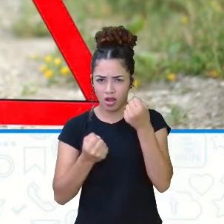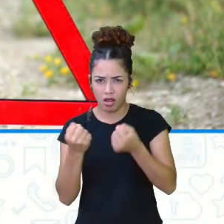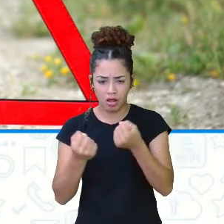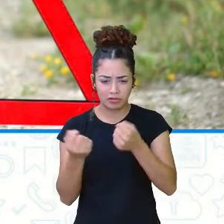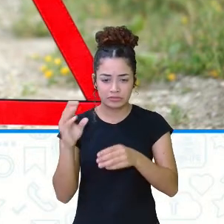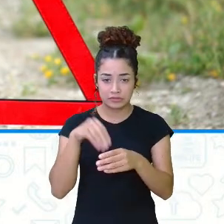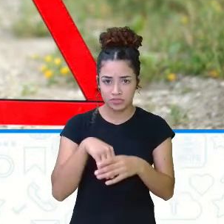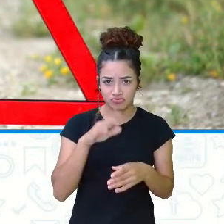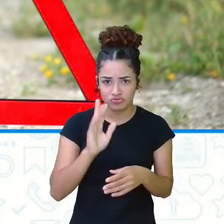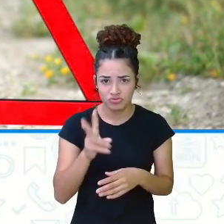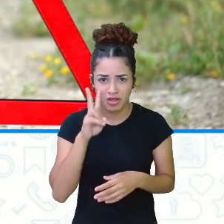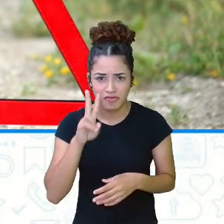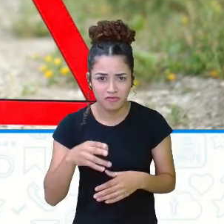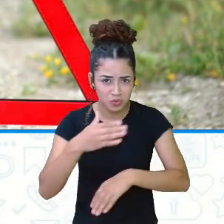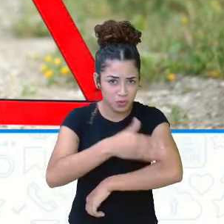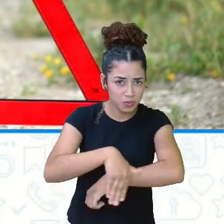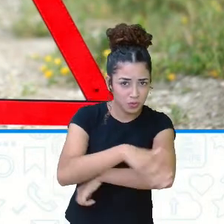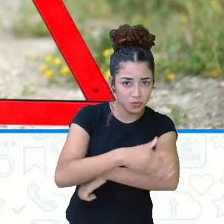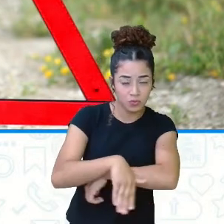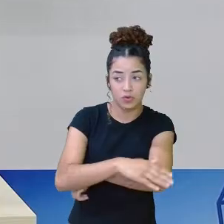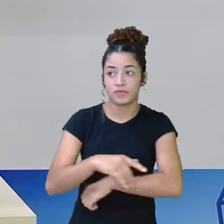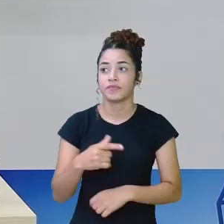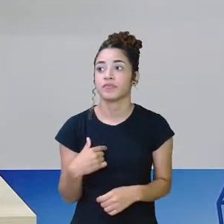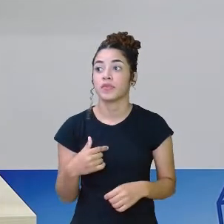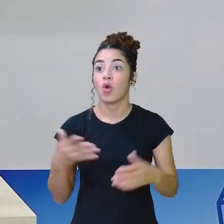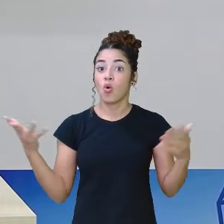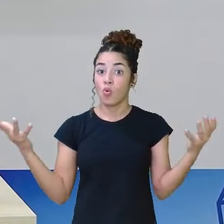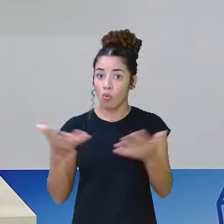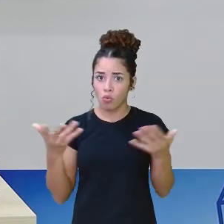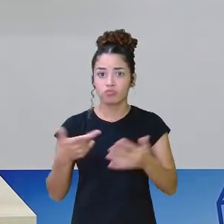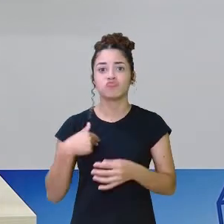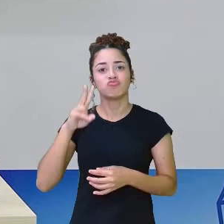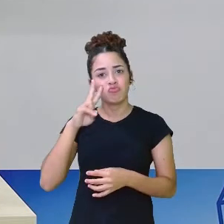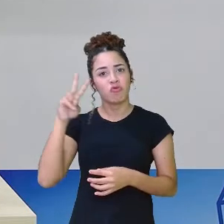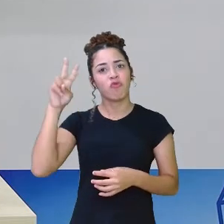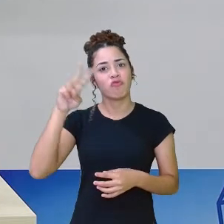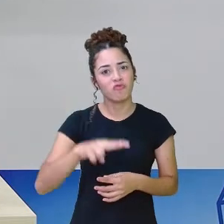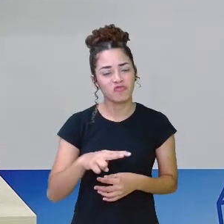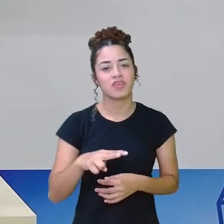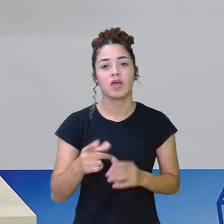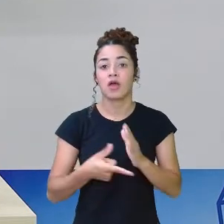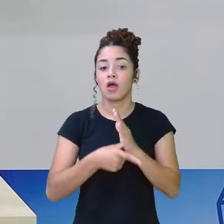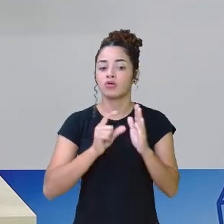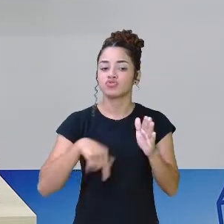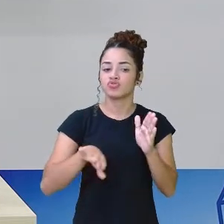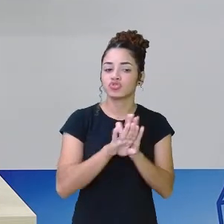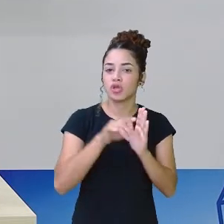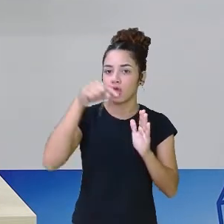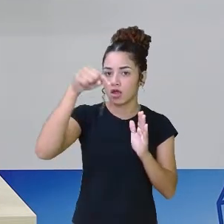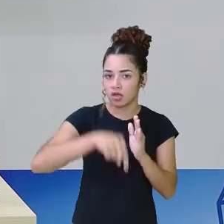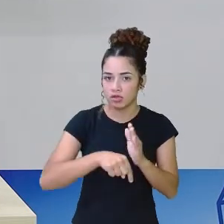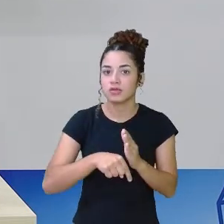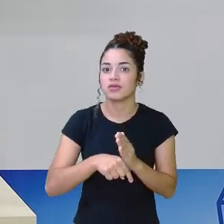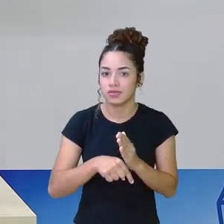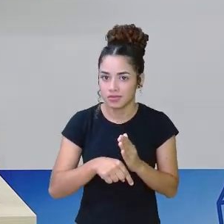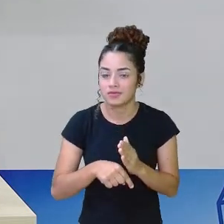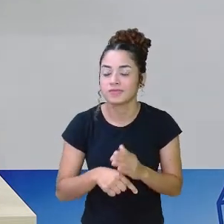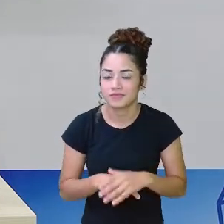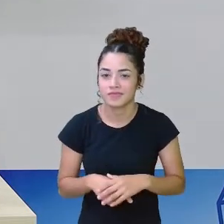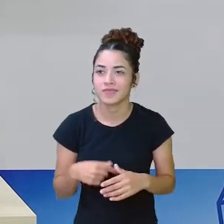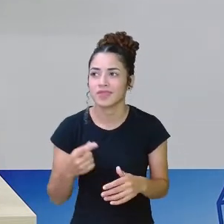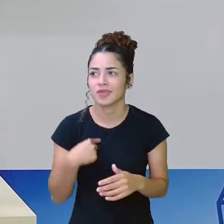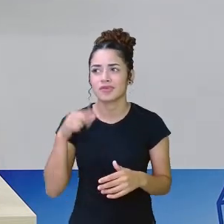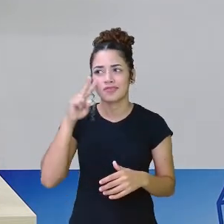na rua? Eu já vi, inclusive, quando eu estava vindo hoje, para ir, antes de vir ao encontro com vocês.